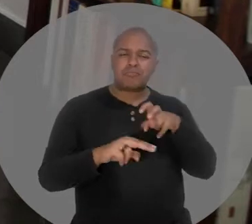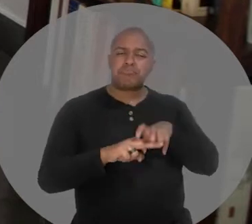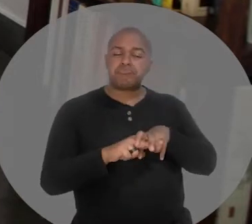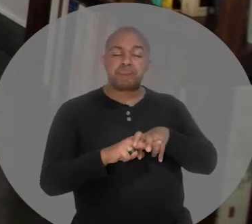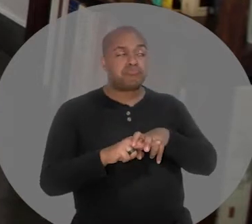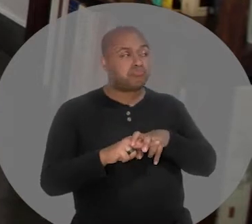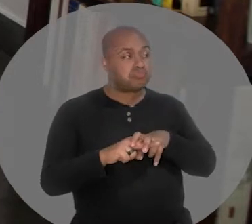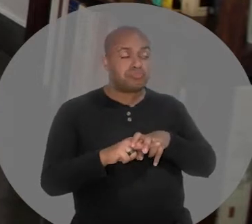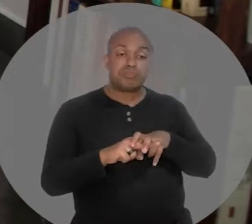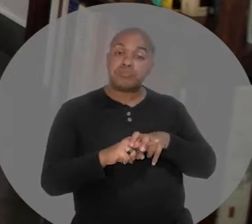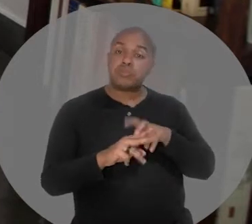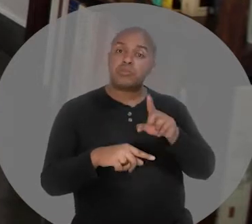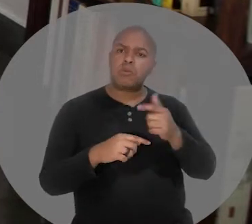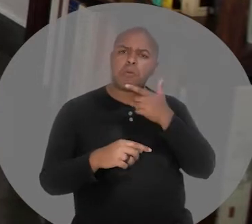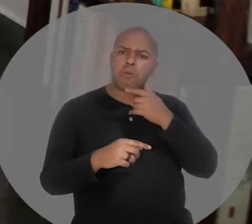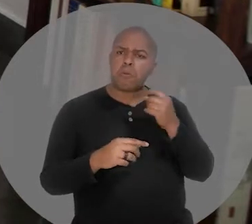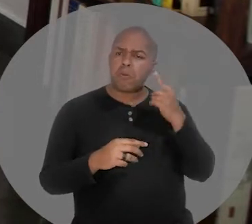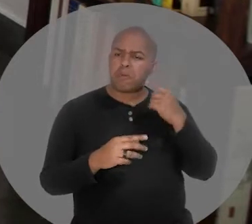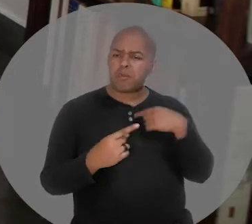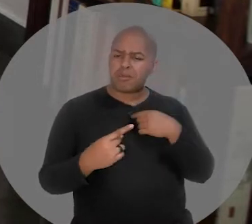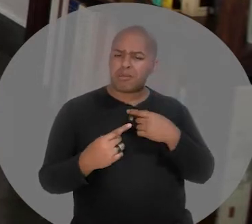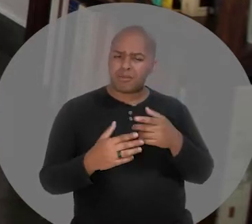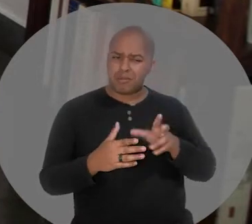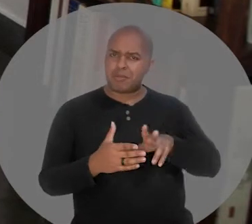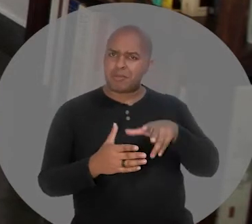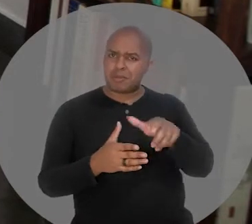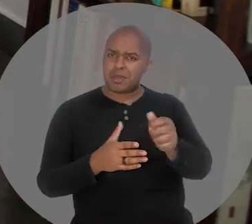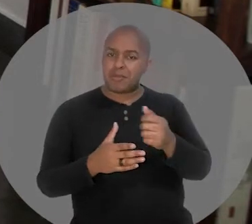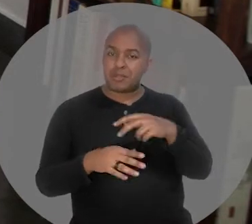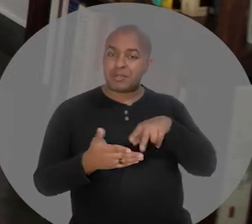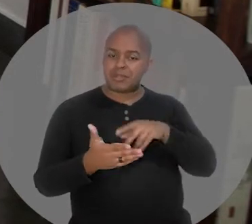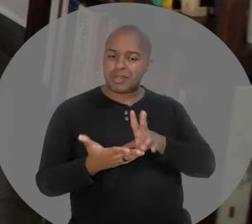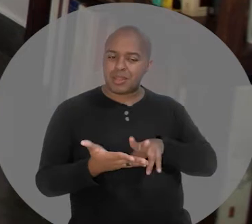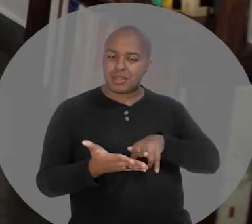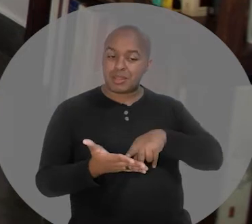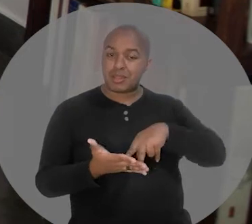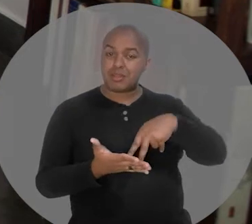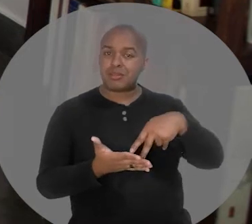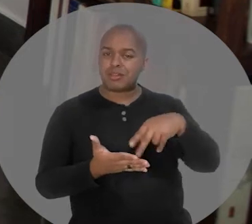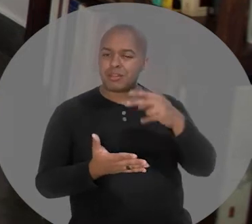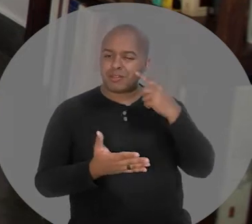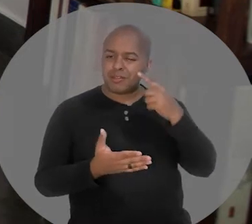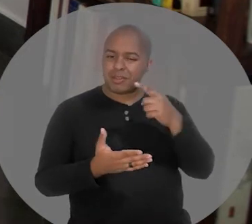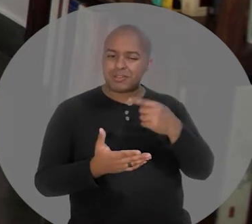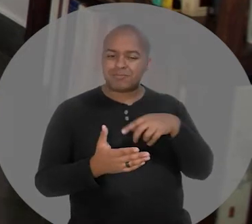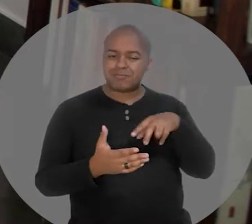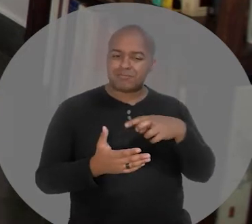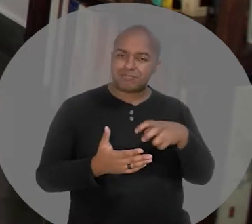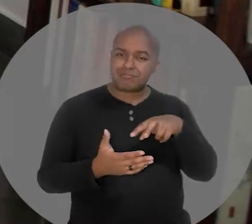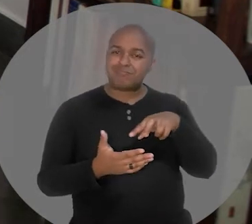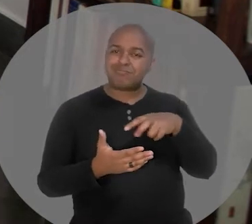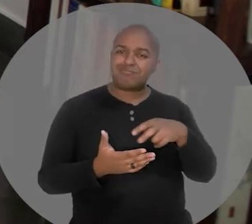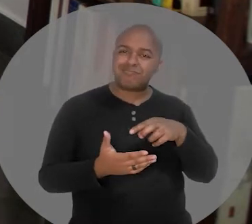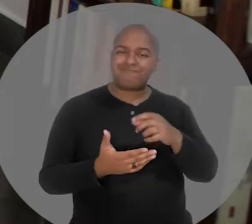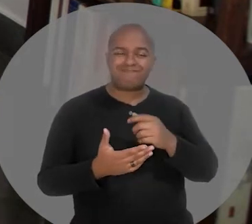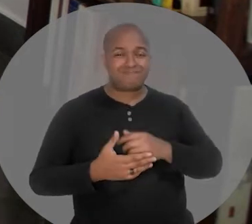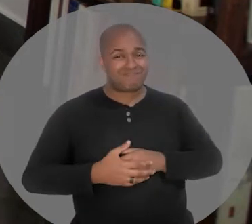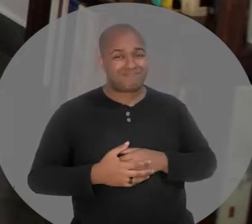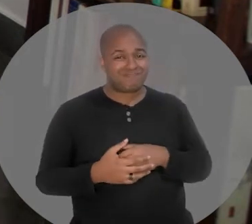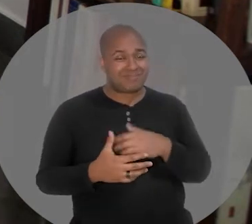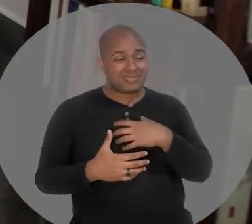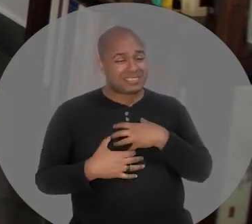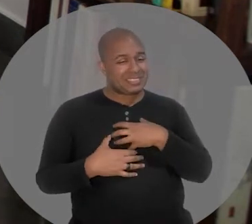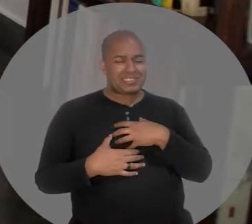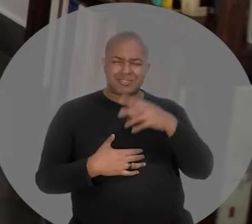estava sentada, aí veio um cara tirar ela para dançar e na hora que ela levanta, ele vê que ela manca, ele fica